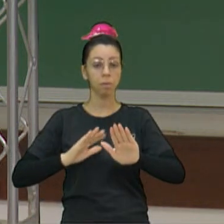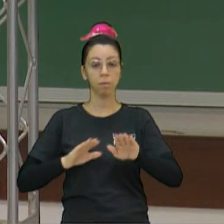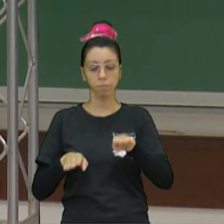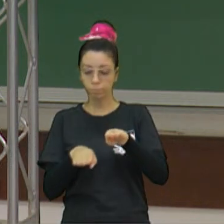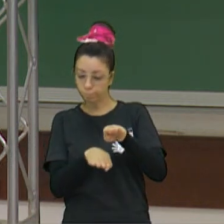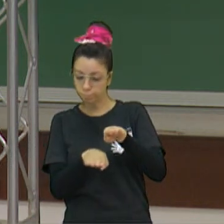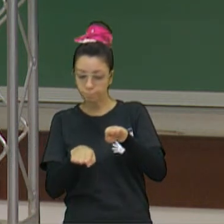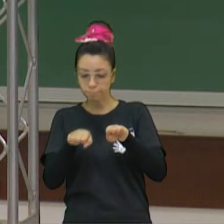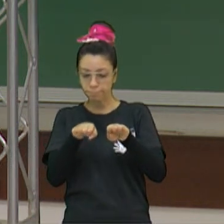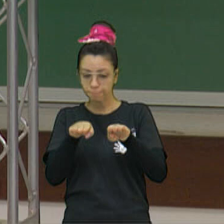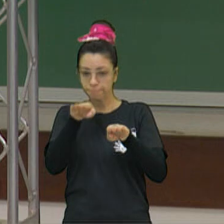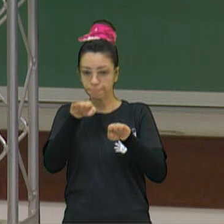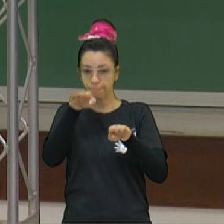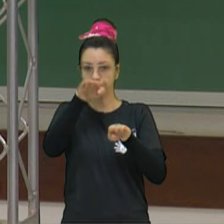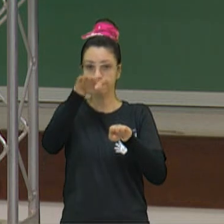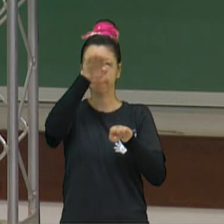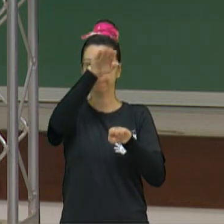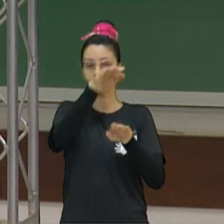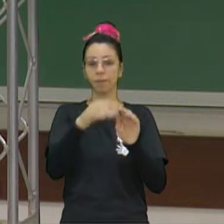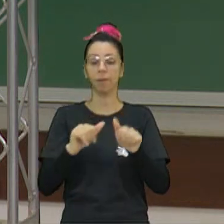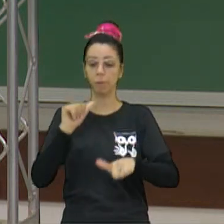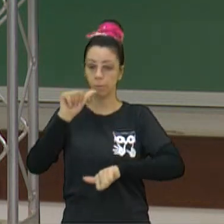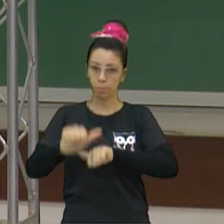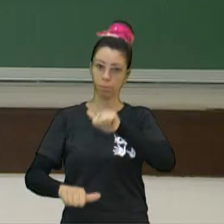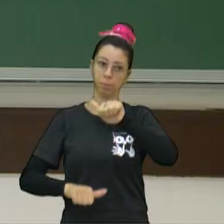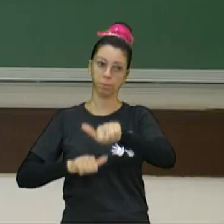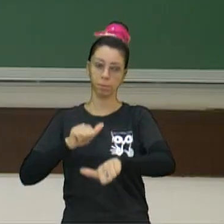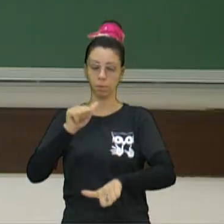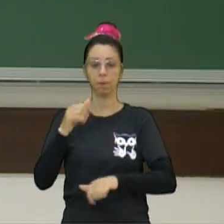se encontra, essas molas são trocadas, né? Então,